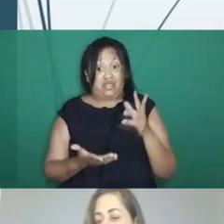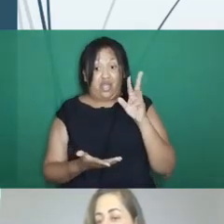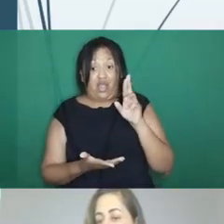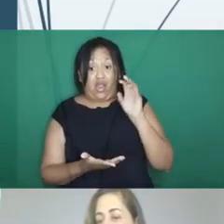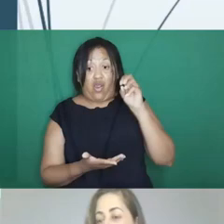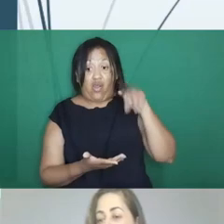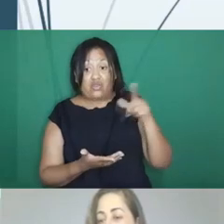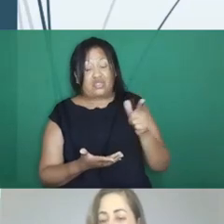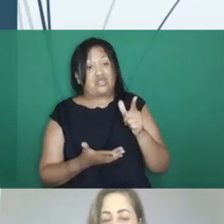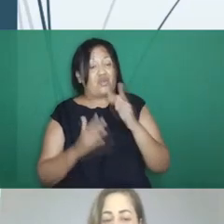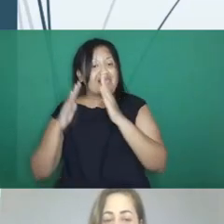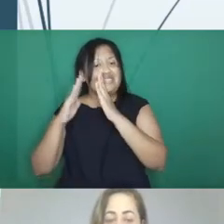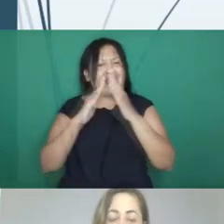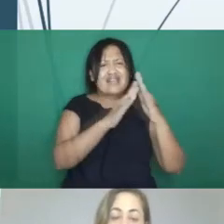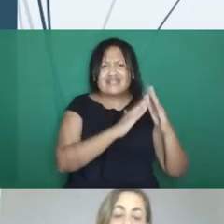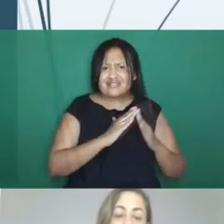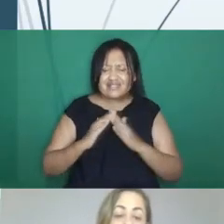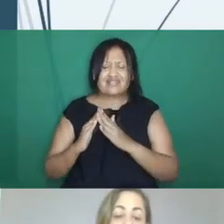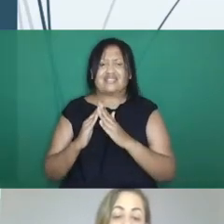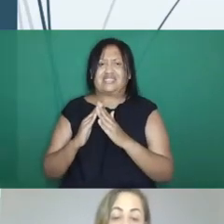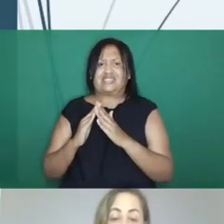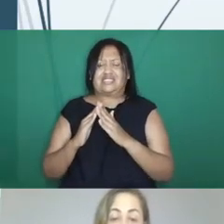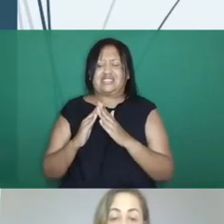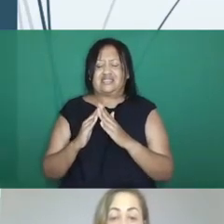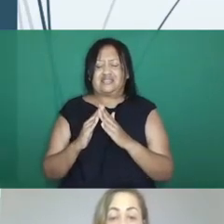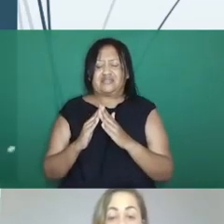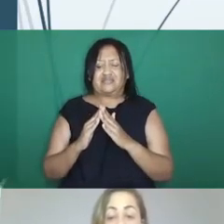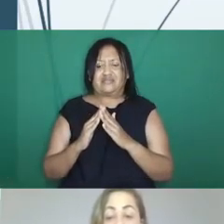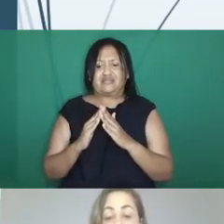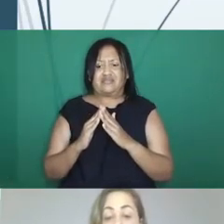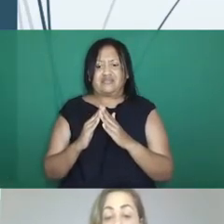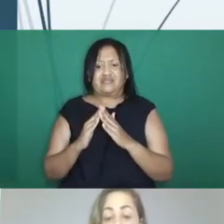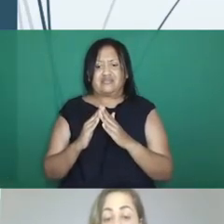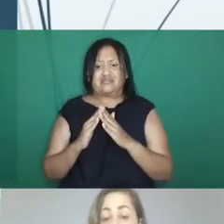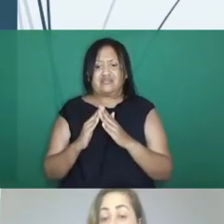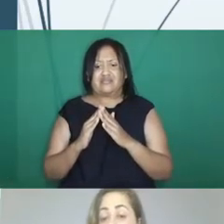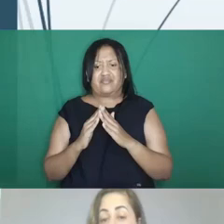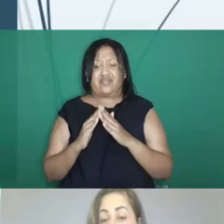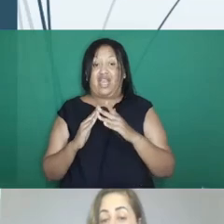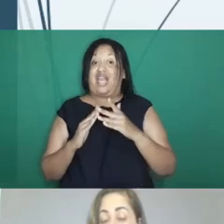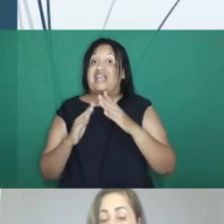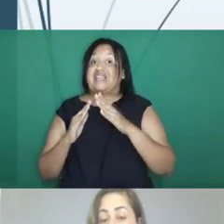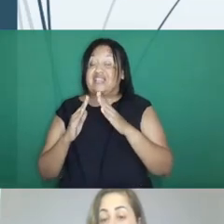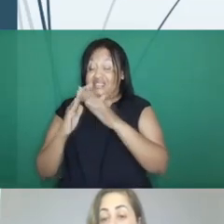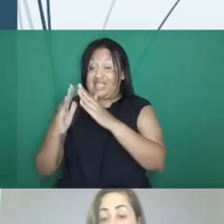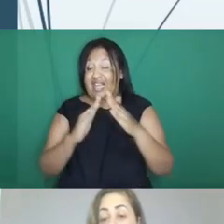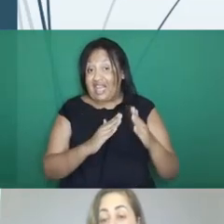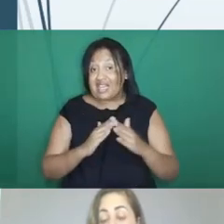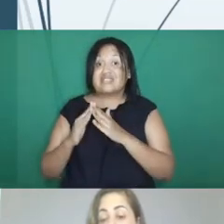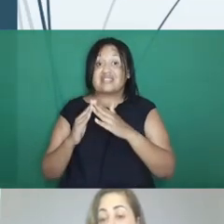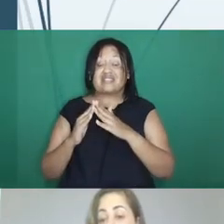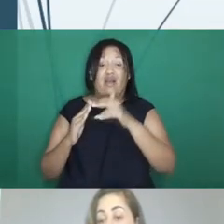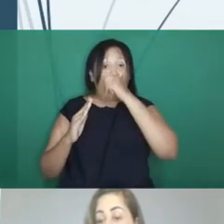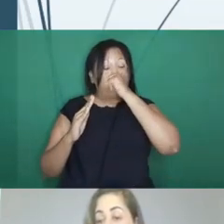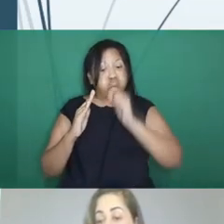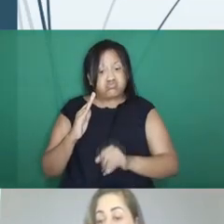são os lares as casas em quinta que foram o quê inundados por causa